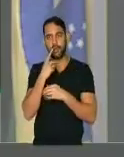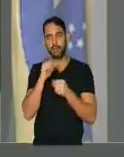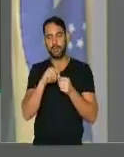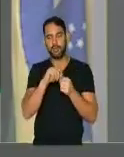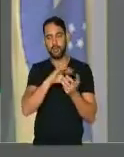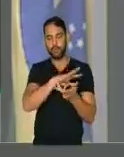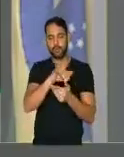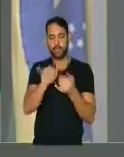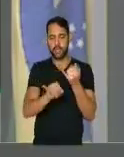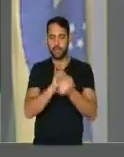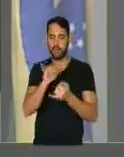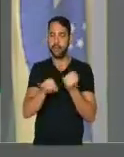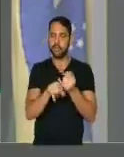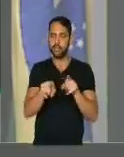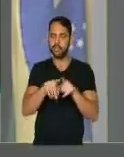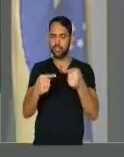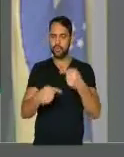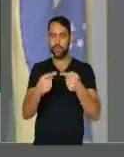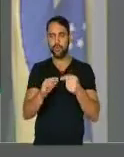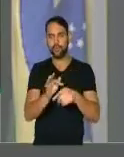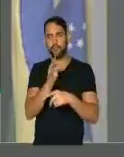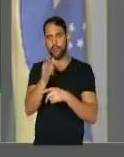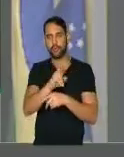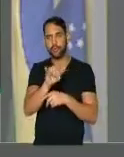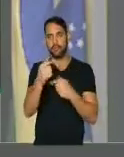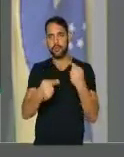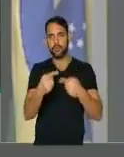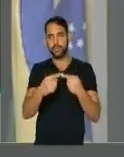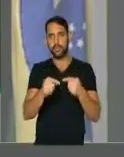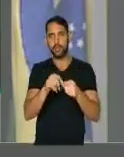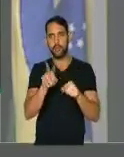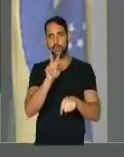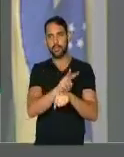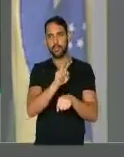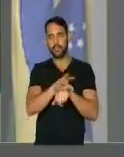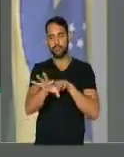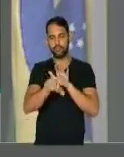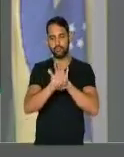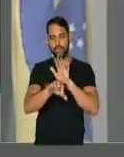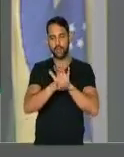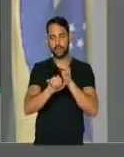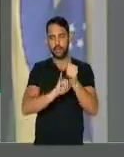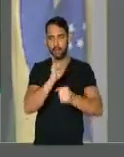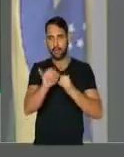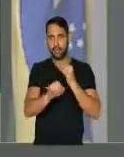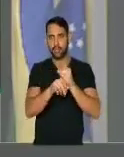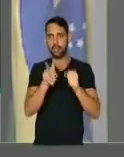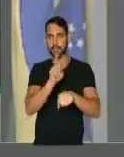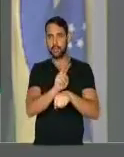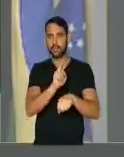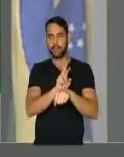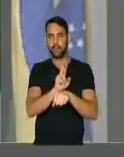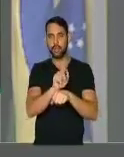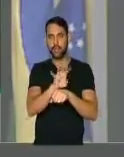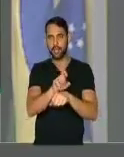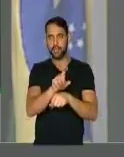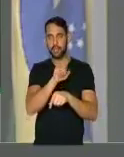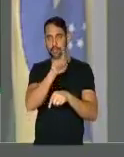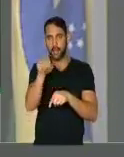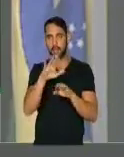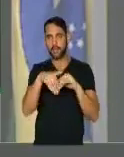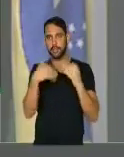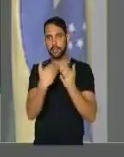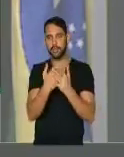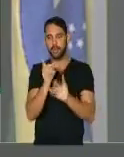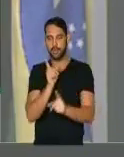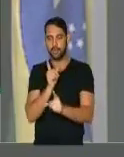da internet também. Mais na frente vamos tratar da proteção de dados, da privacidade em rede. Mas lá nessa